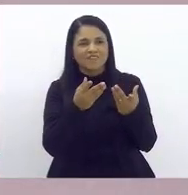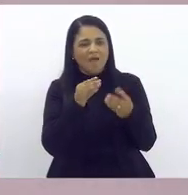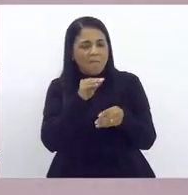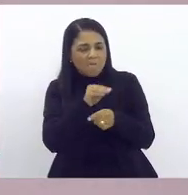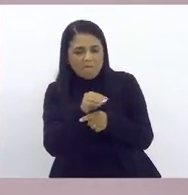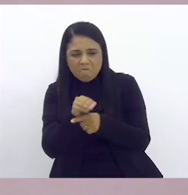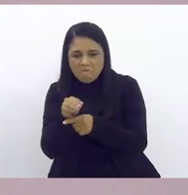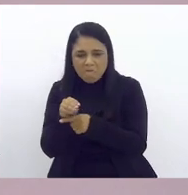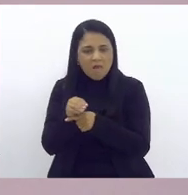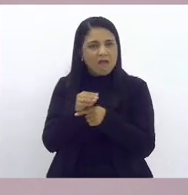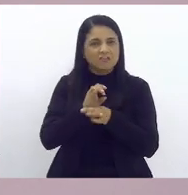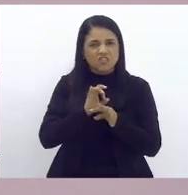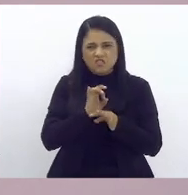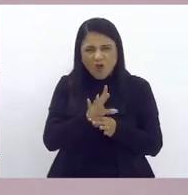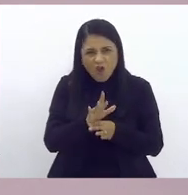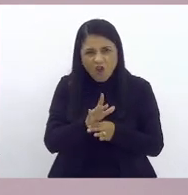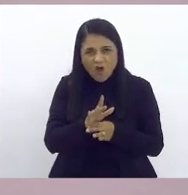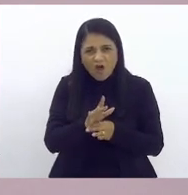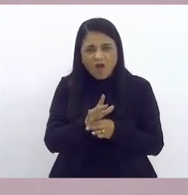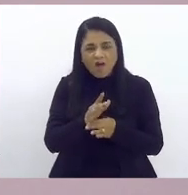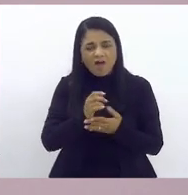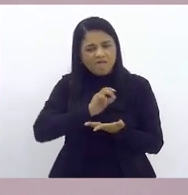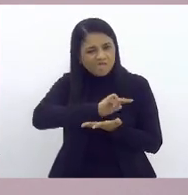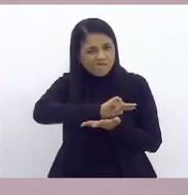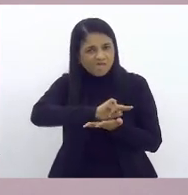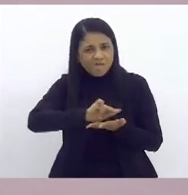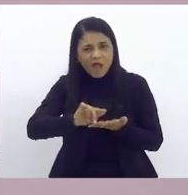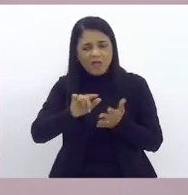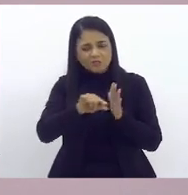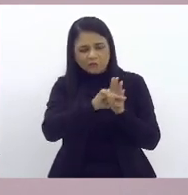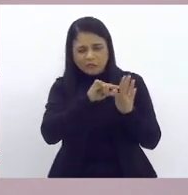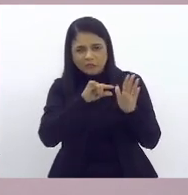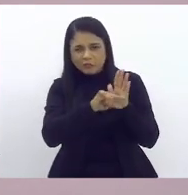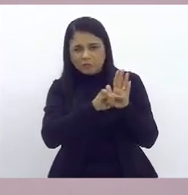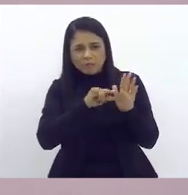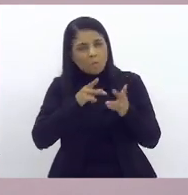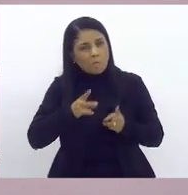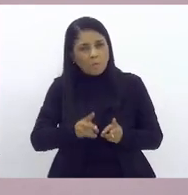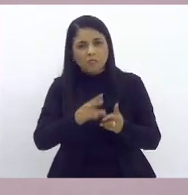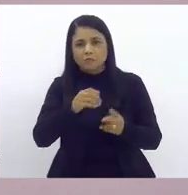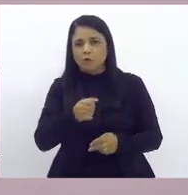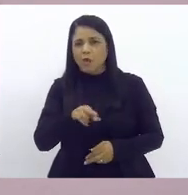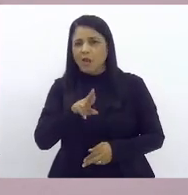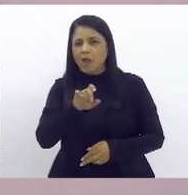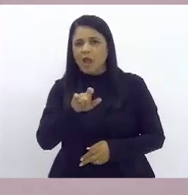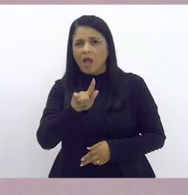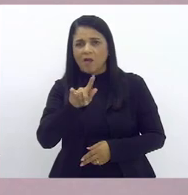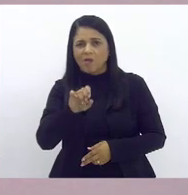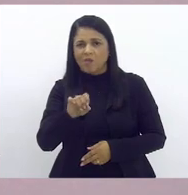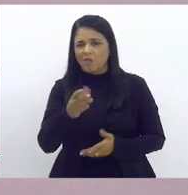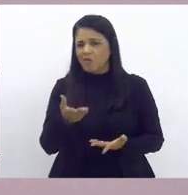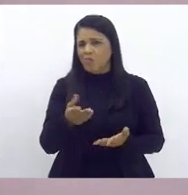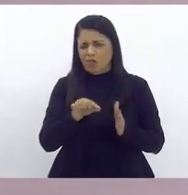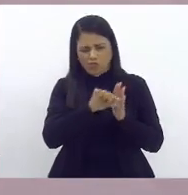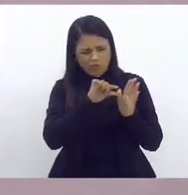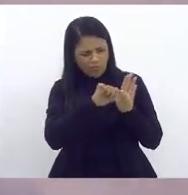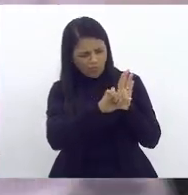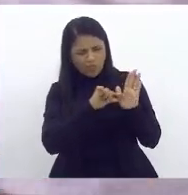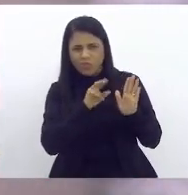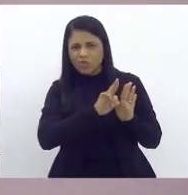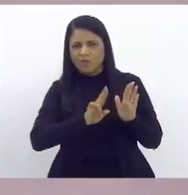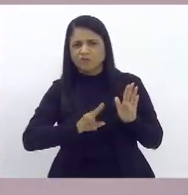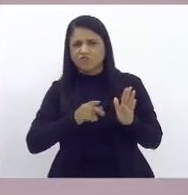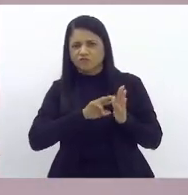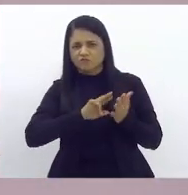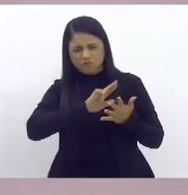ter essa questão de inúmeras nomenclaturas para o mesmo cargo. Então, assim, a gente